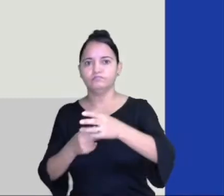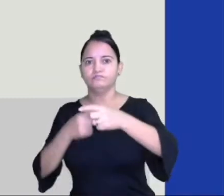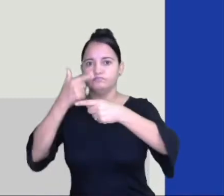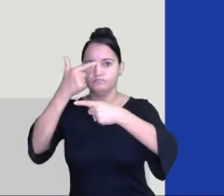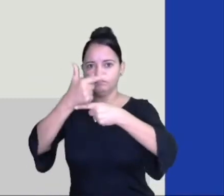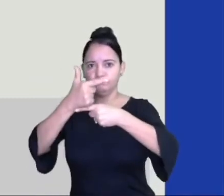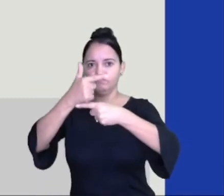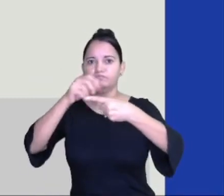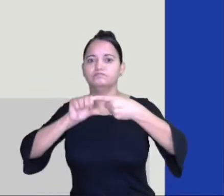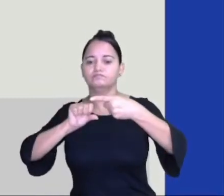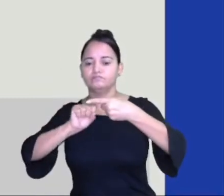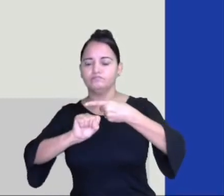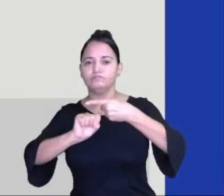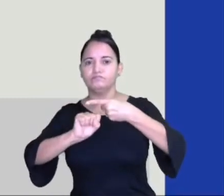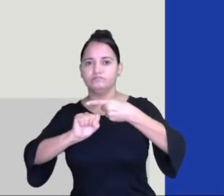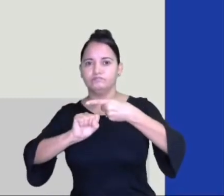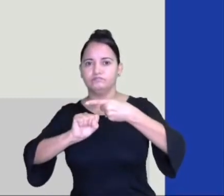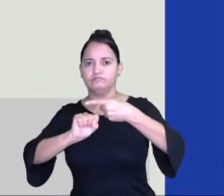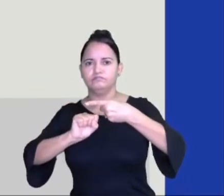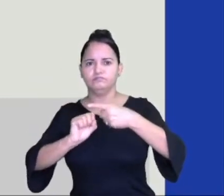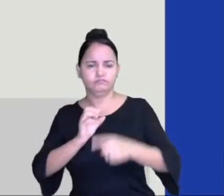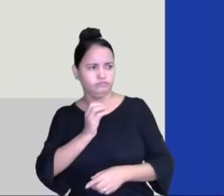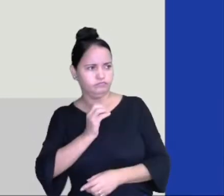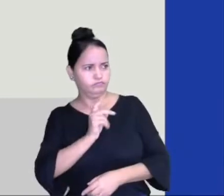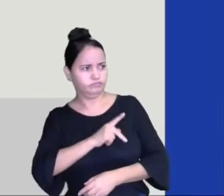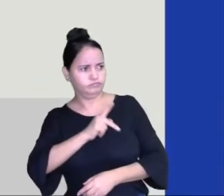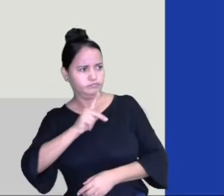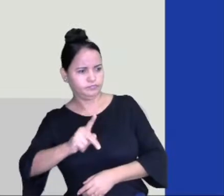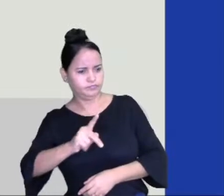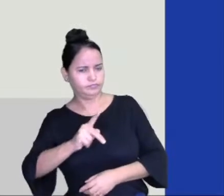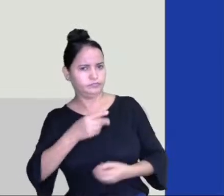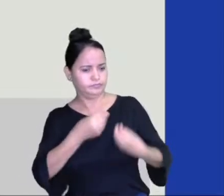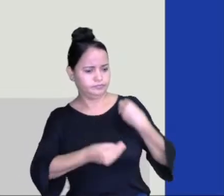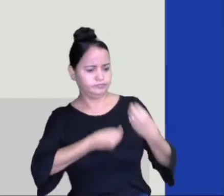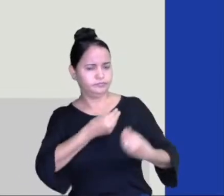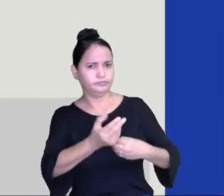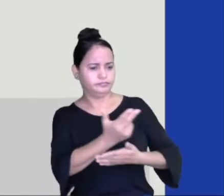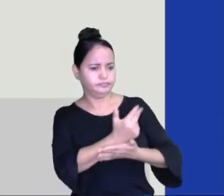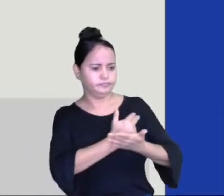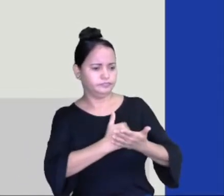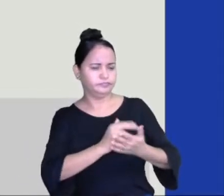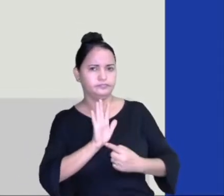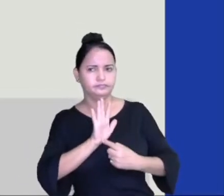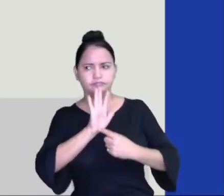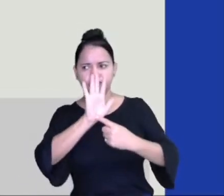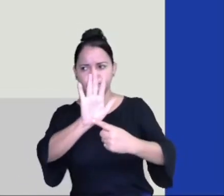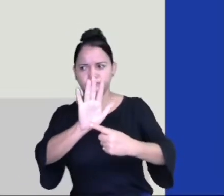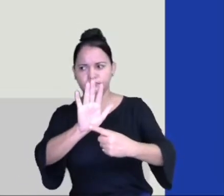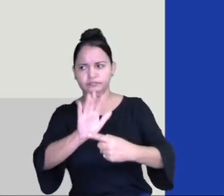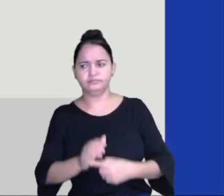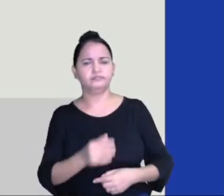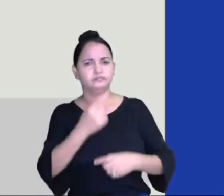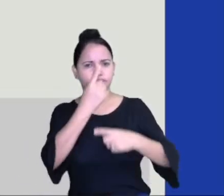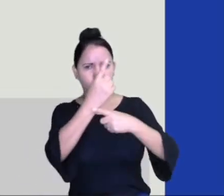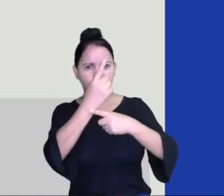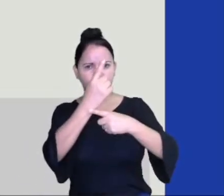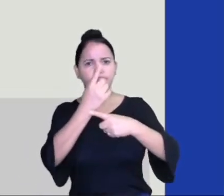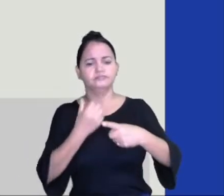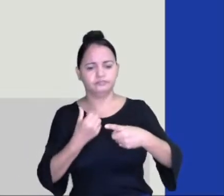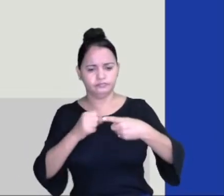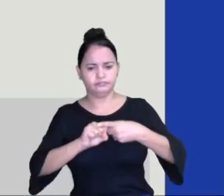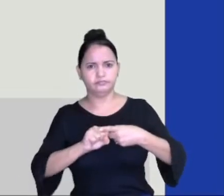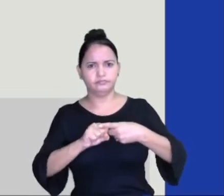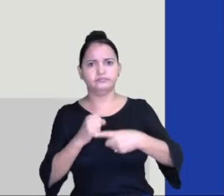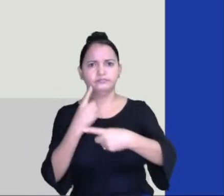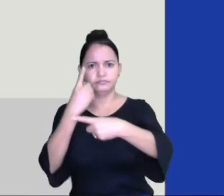quê? 2/8. Professora, mas está indicando lá no desenho que tem 1/8 e 1/8 novamente. Por que a